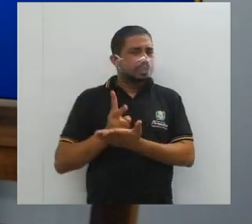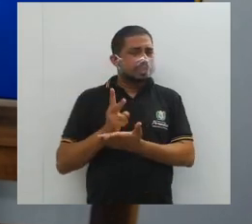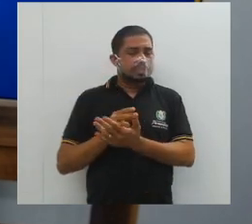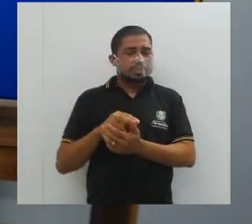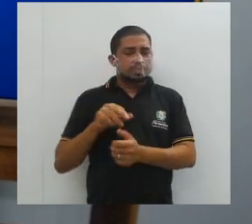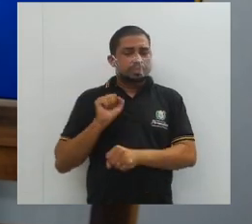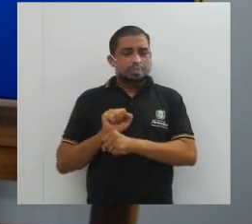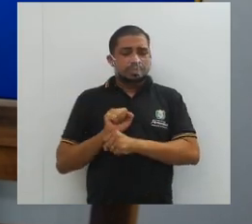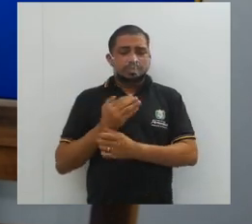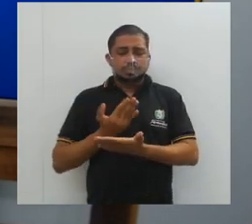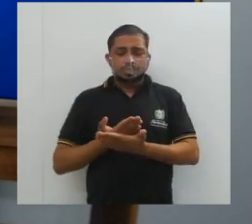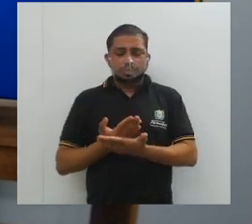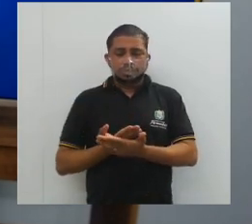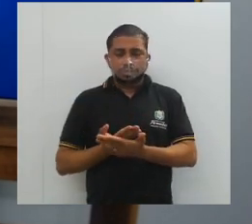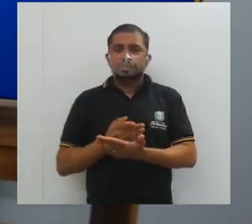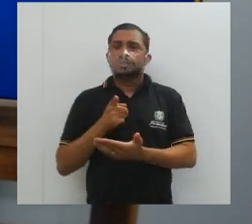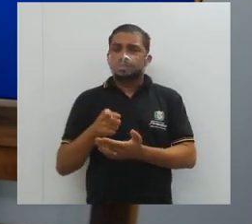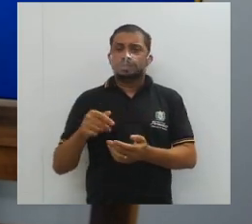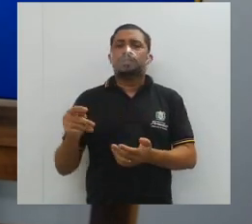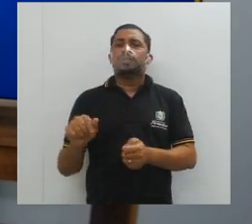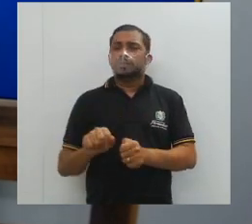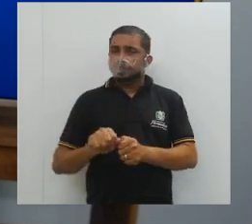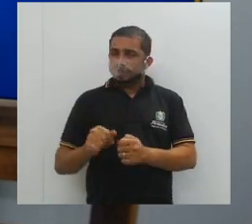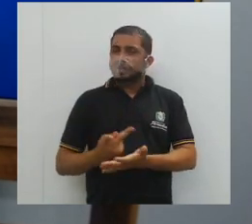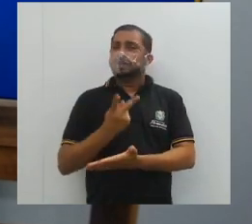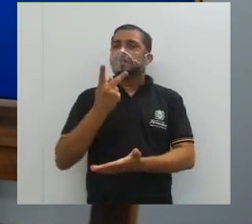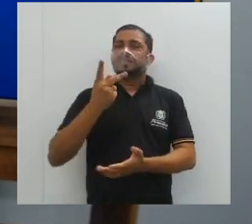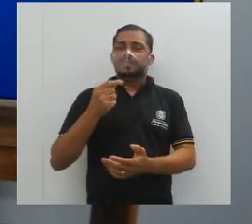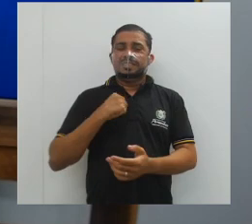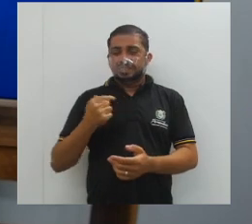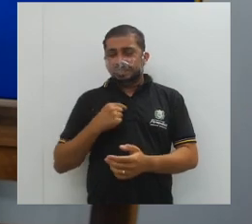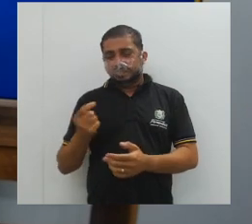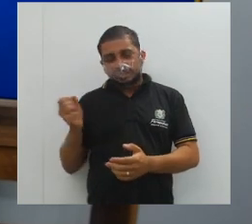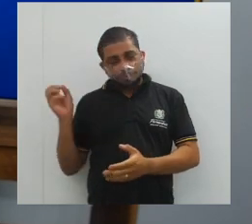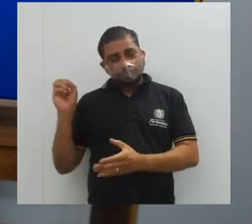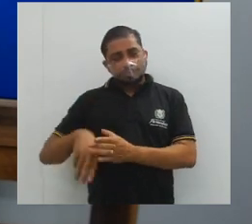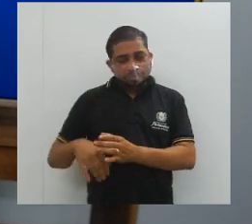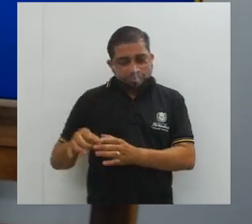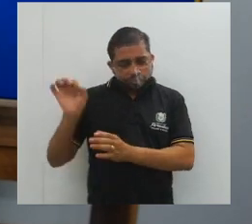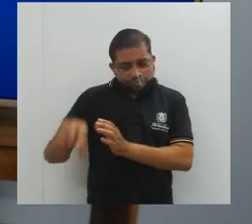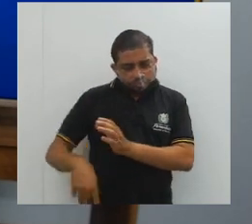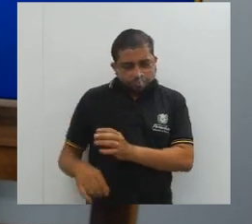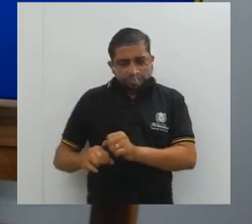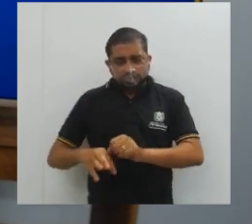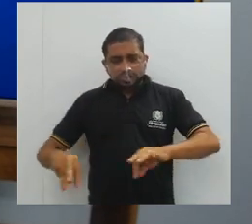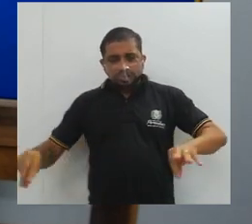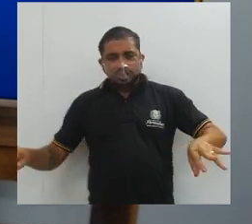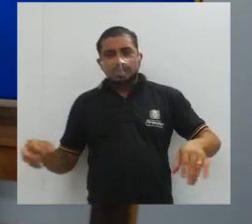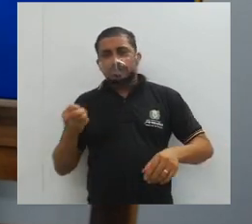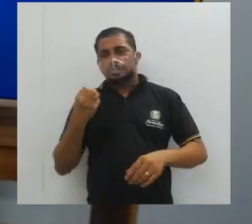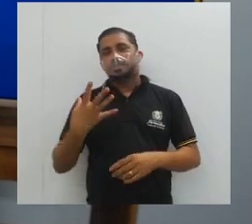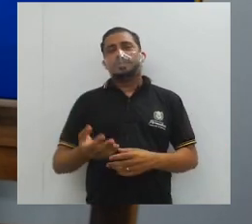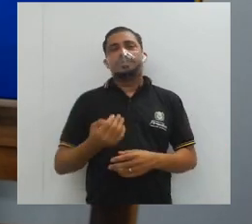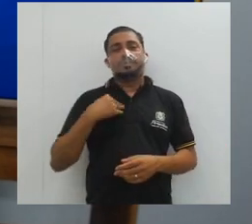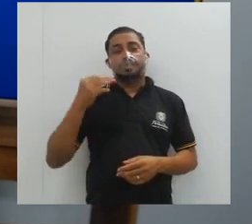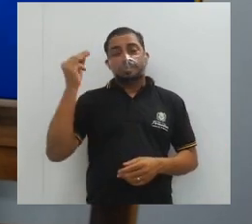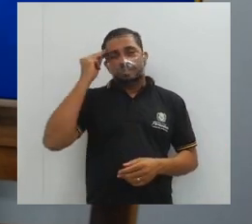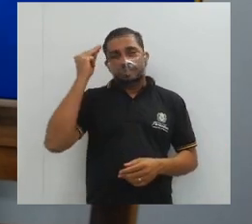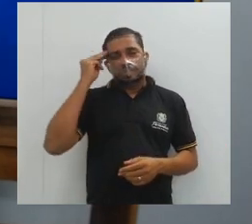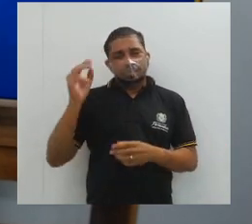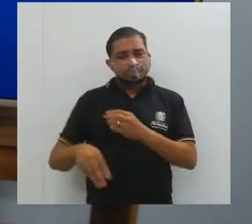para estudar, é esse ritual que acontece. Eu estou lançando uma semente numa terra fértil, que é a minha mente. E aquela semente